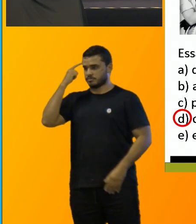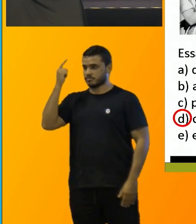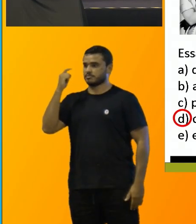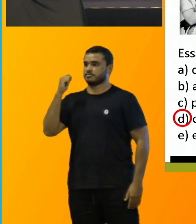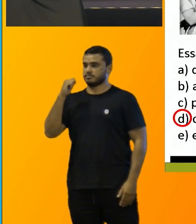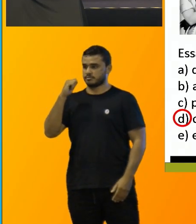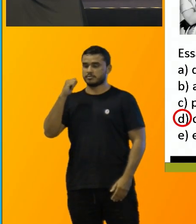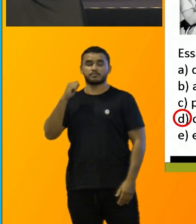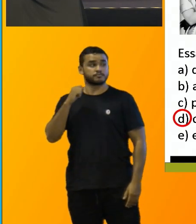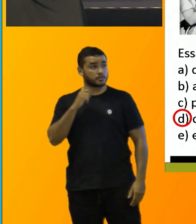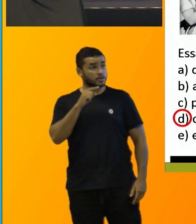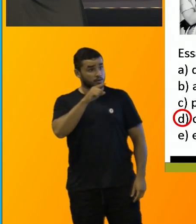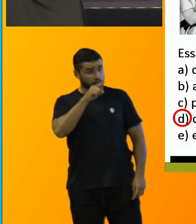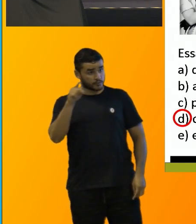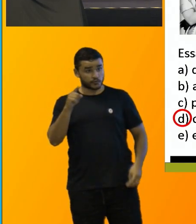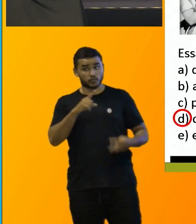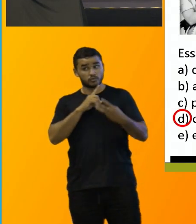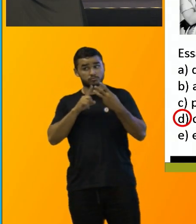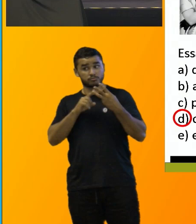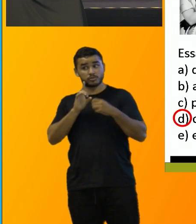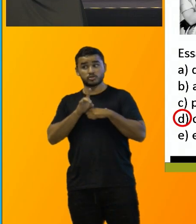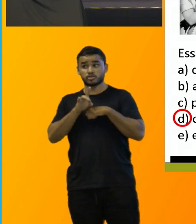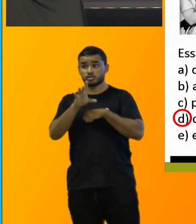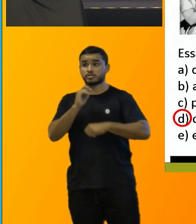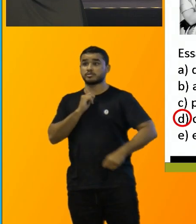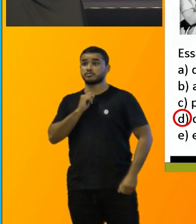correção. Terceira dica,